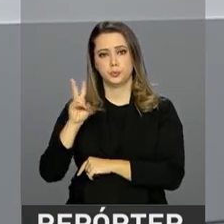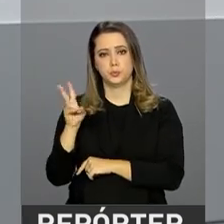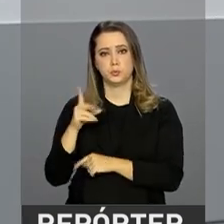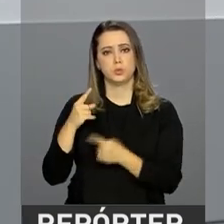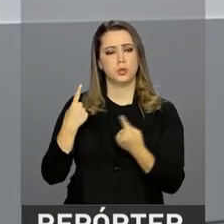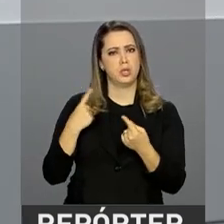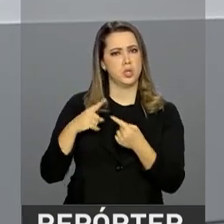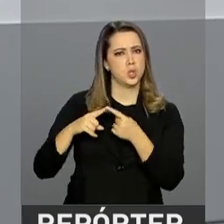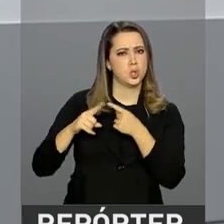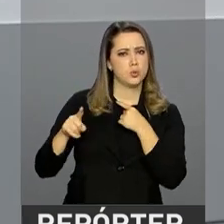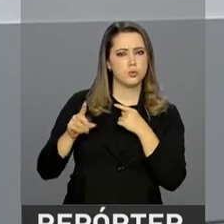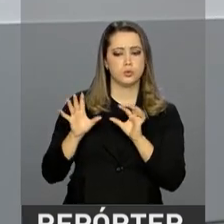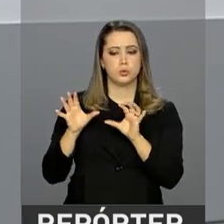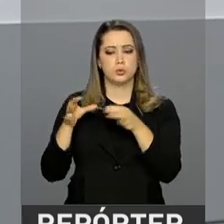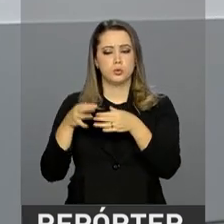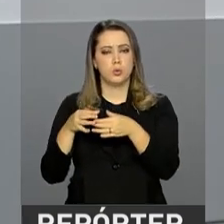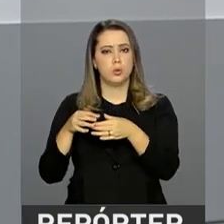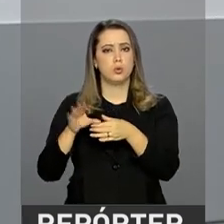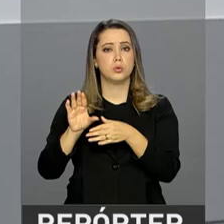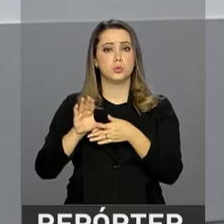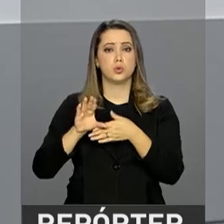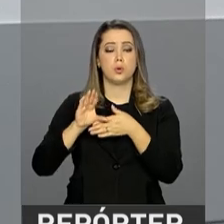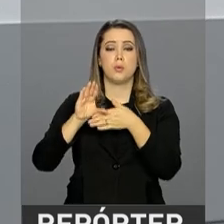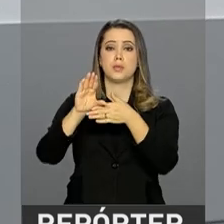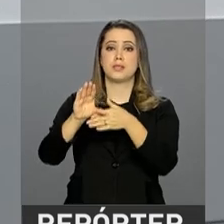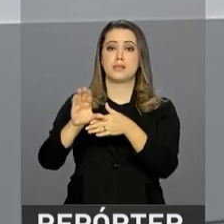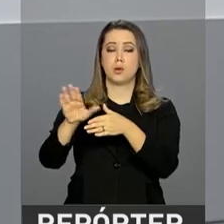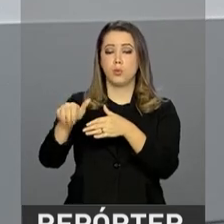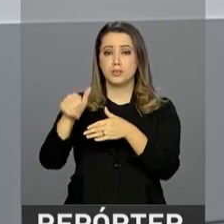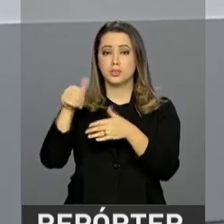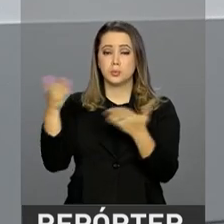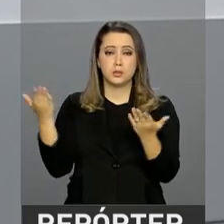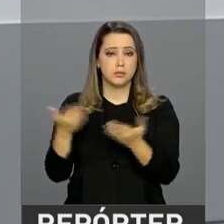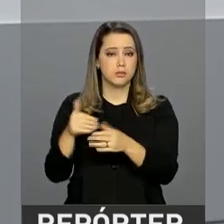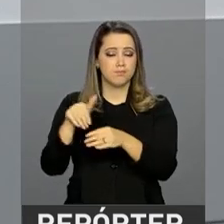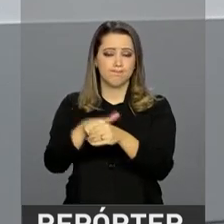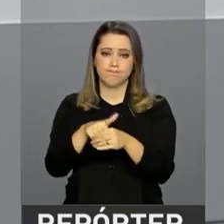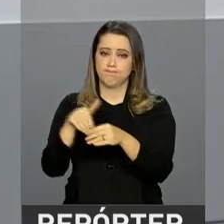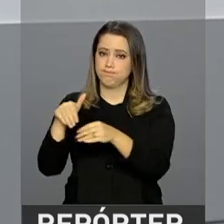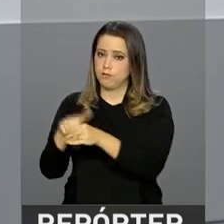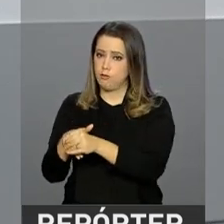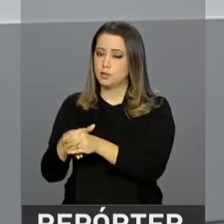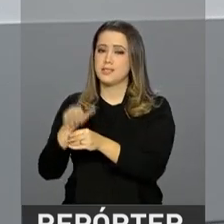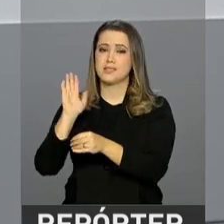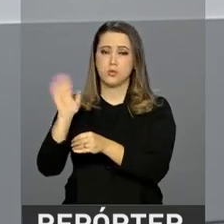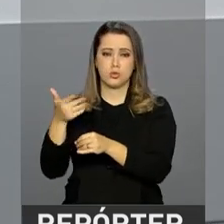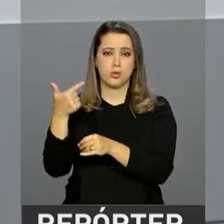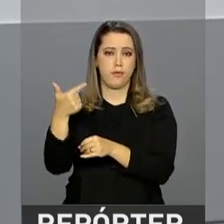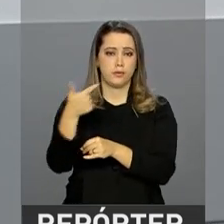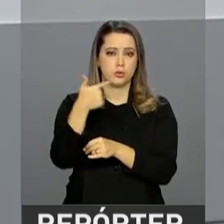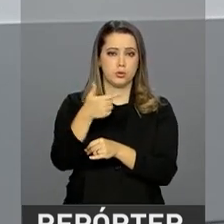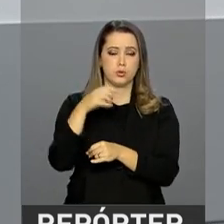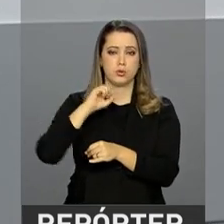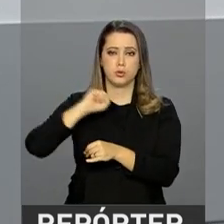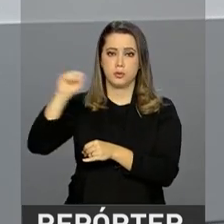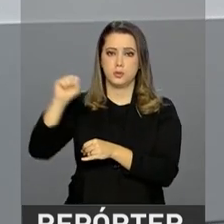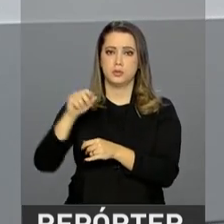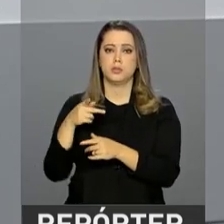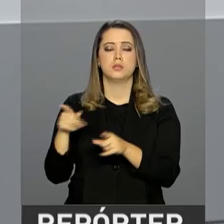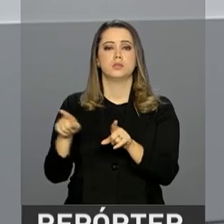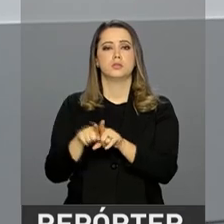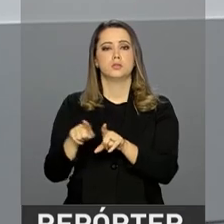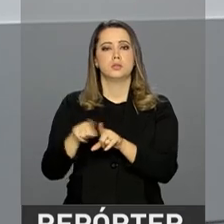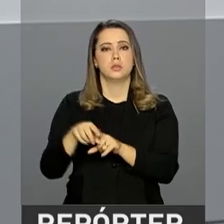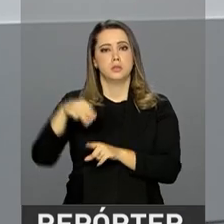do Conselho Nacional Eleitoral do país de convocar eleições presidenciais para 22 de abril de 2018, os ministros de